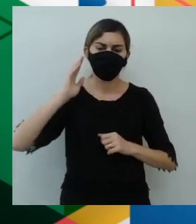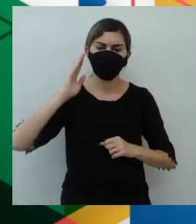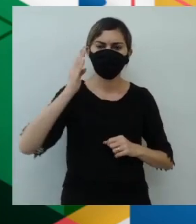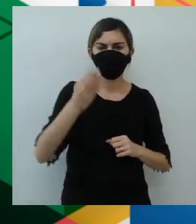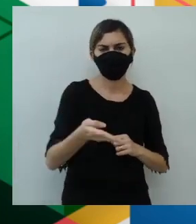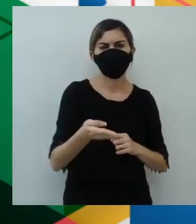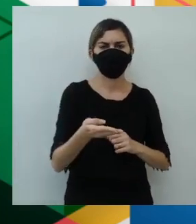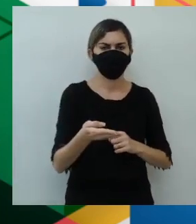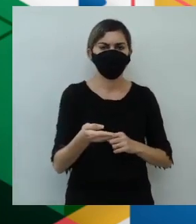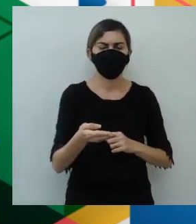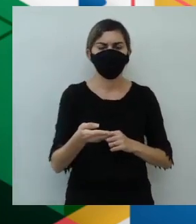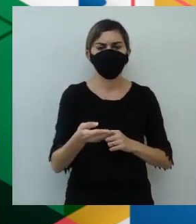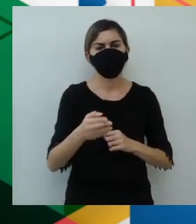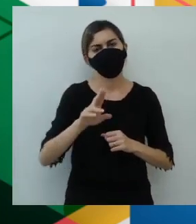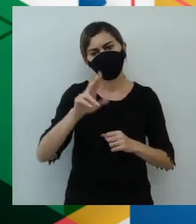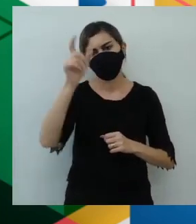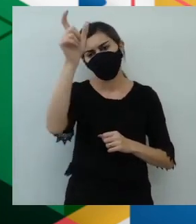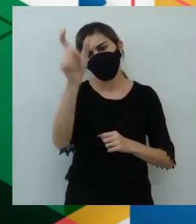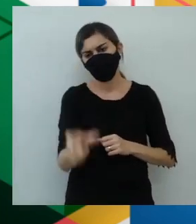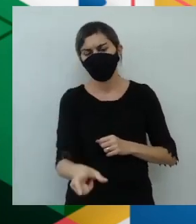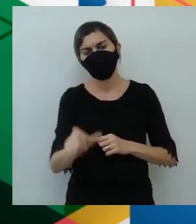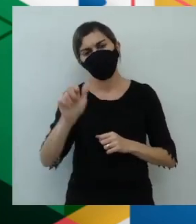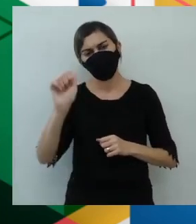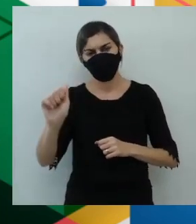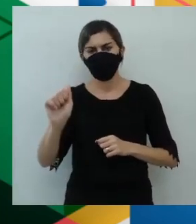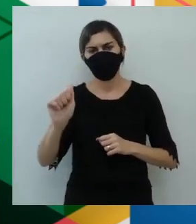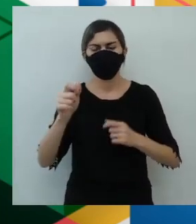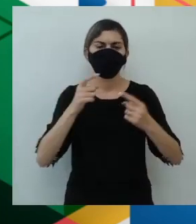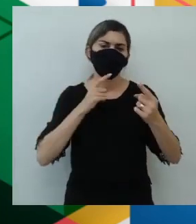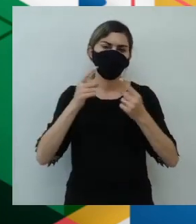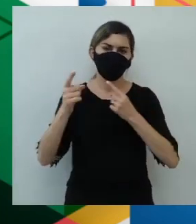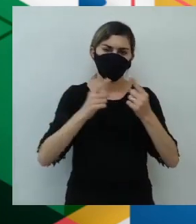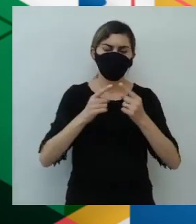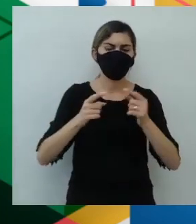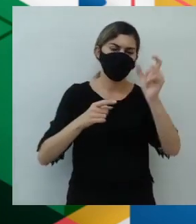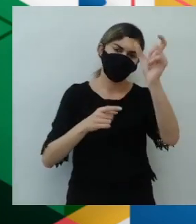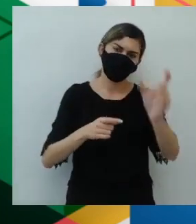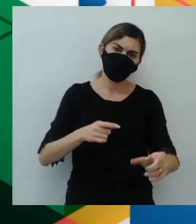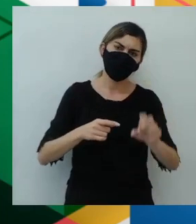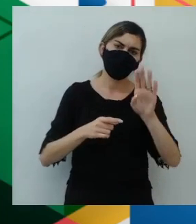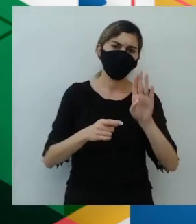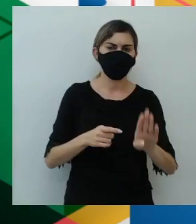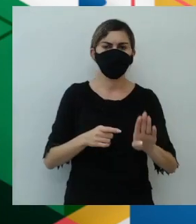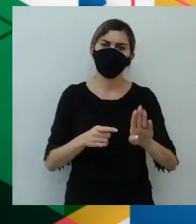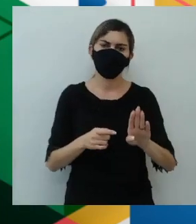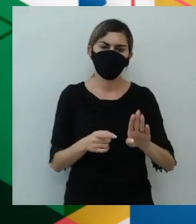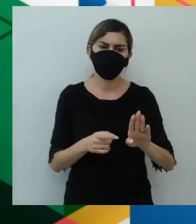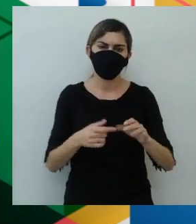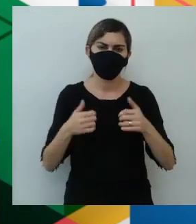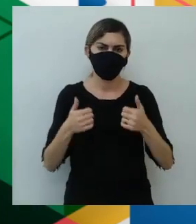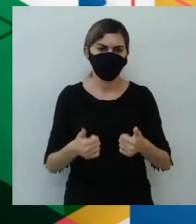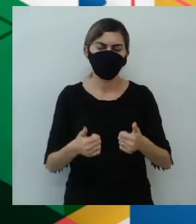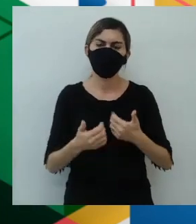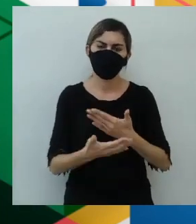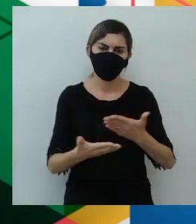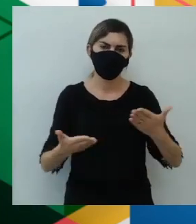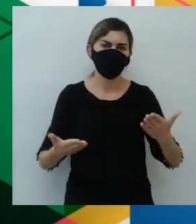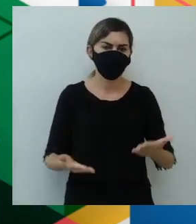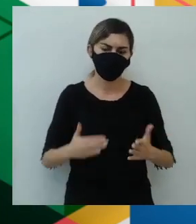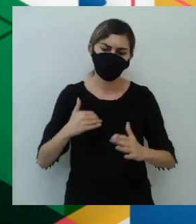vamos dizer assim, o personagem A dialogando com o personagem B, tá bom? E aí